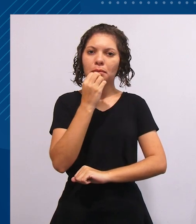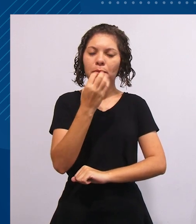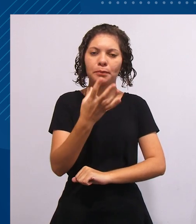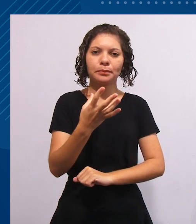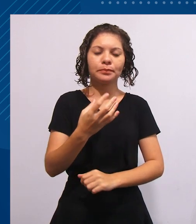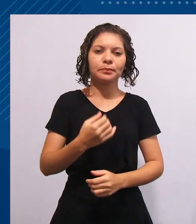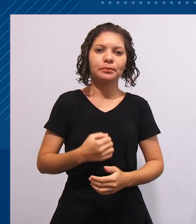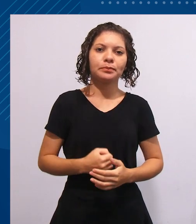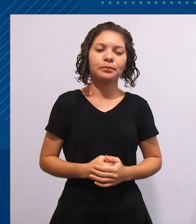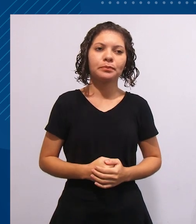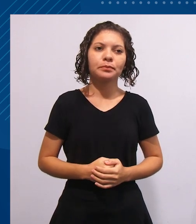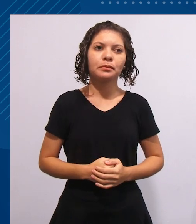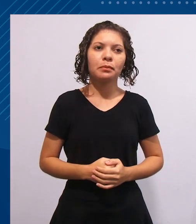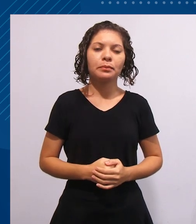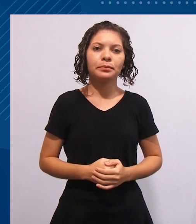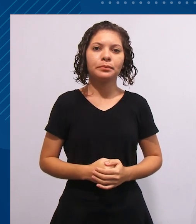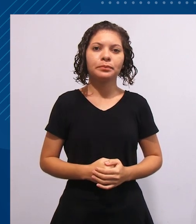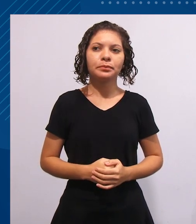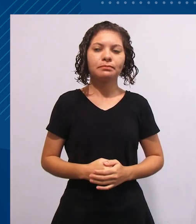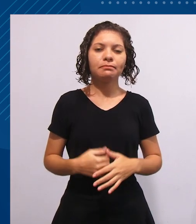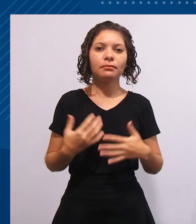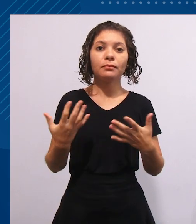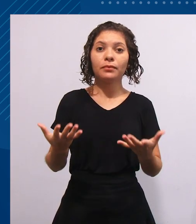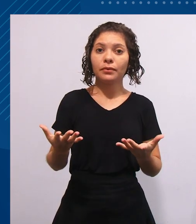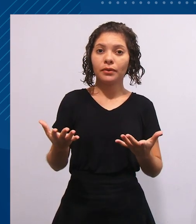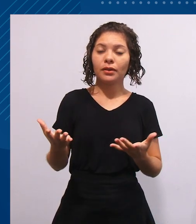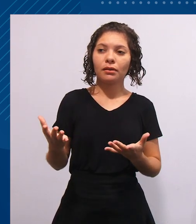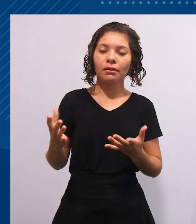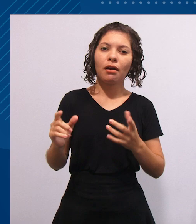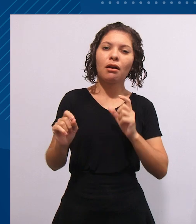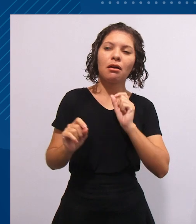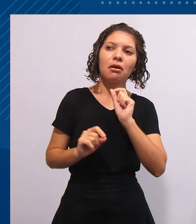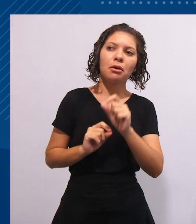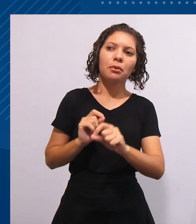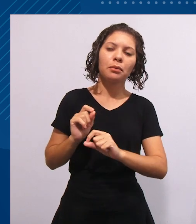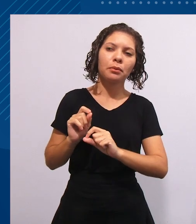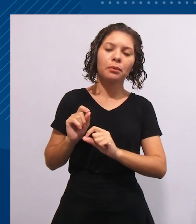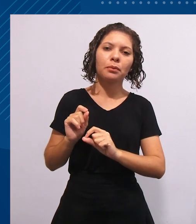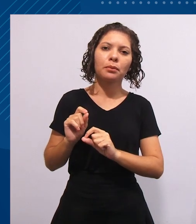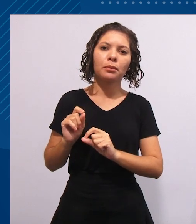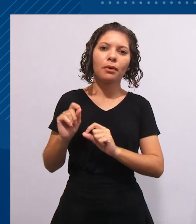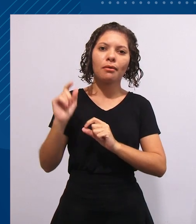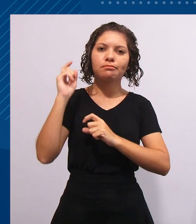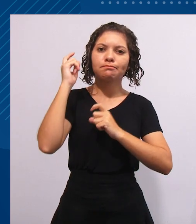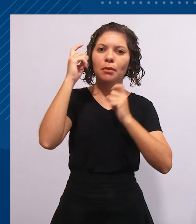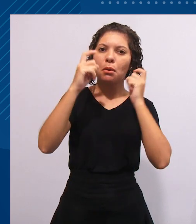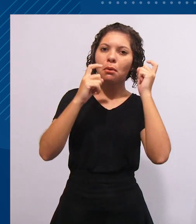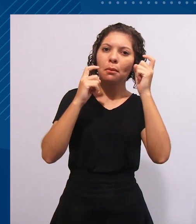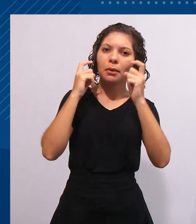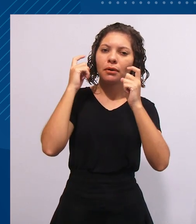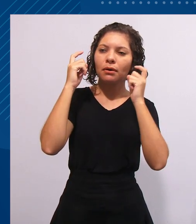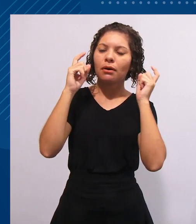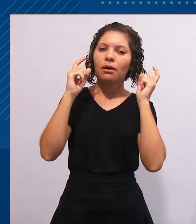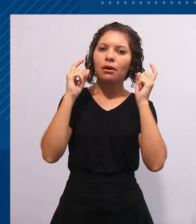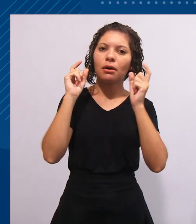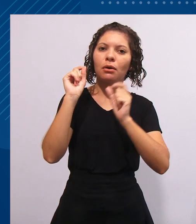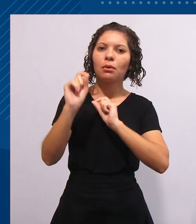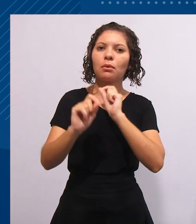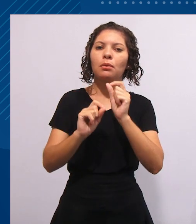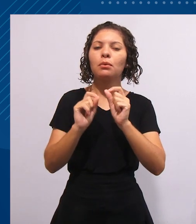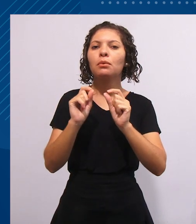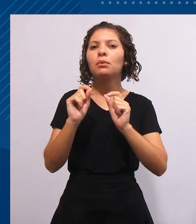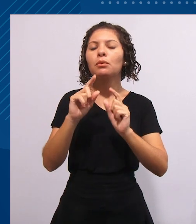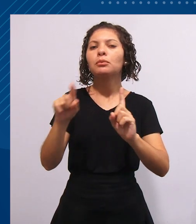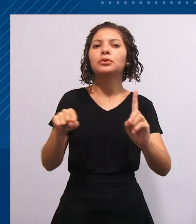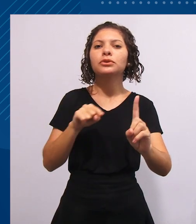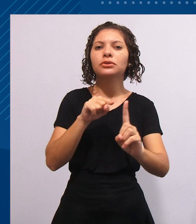aí parente no caso a preocupação Vamos colocar nesses termos né a preocupação Central desse